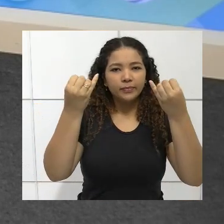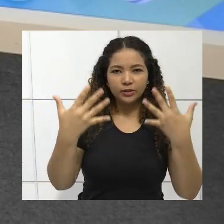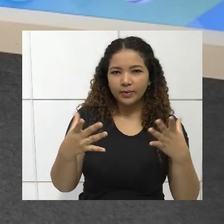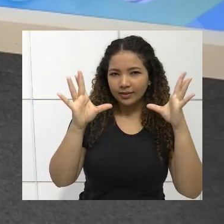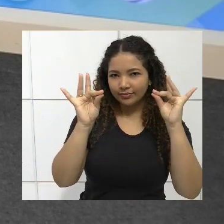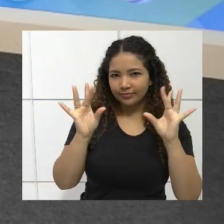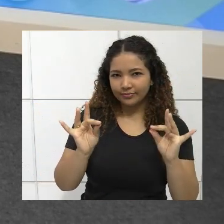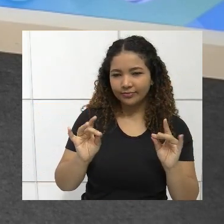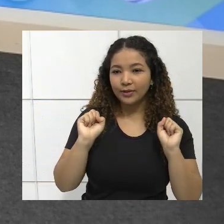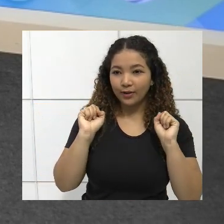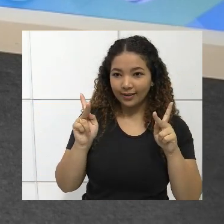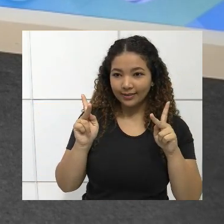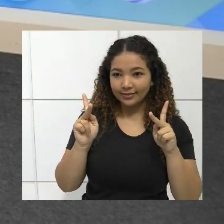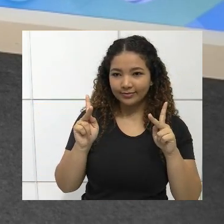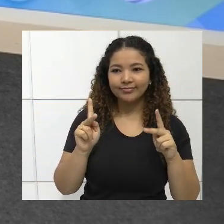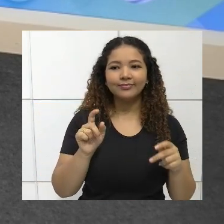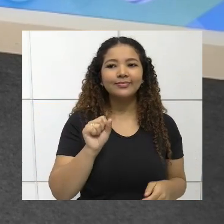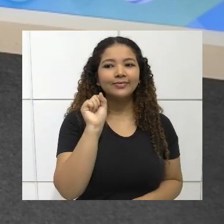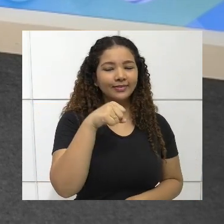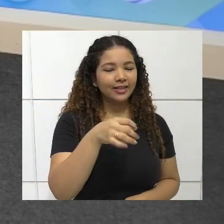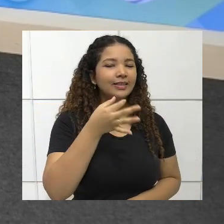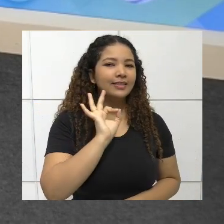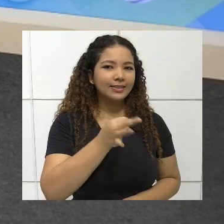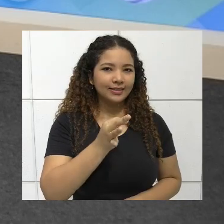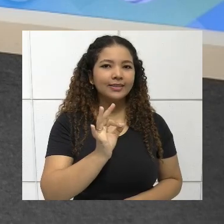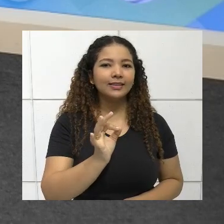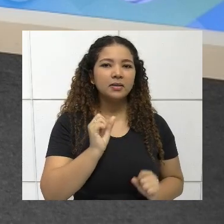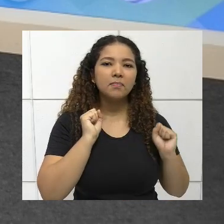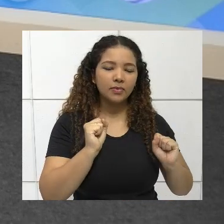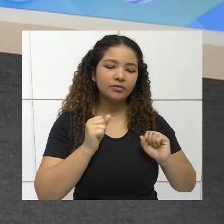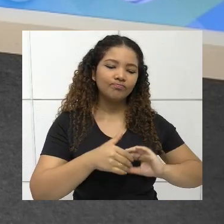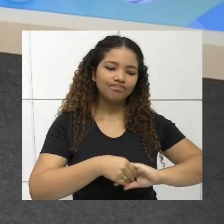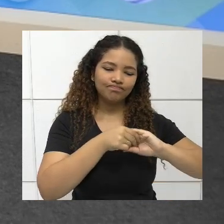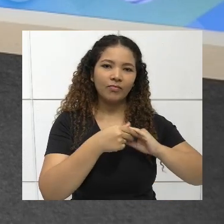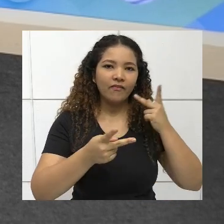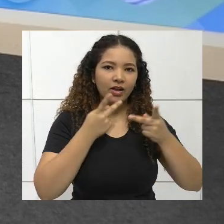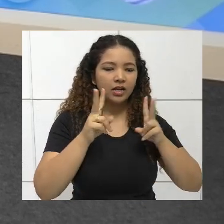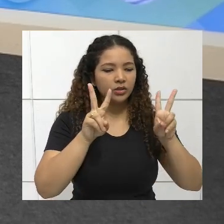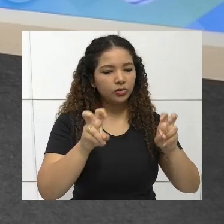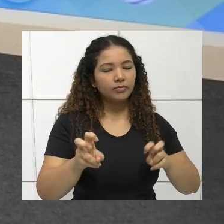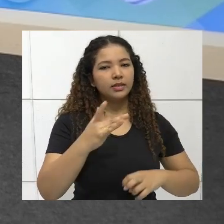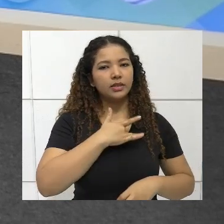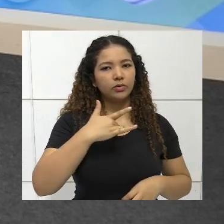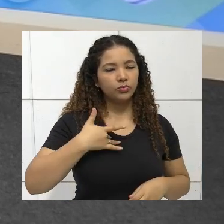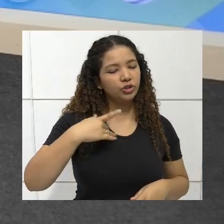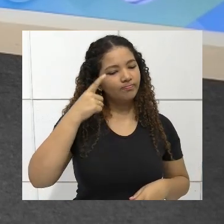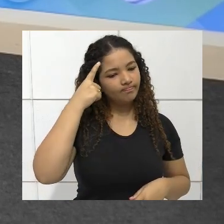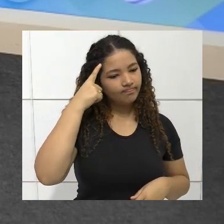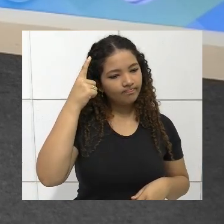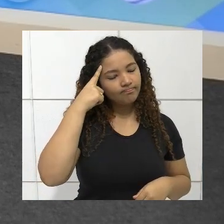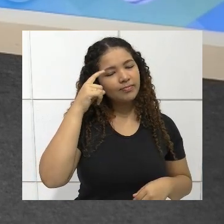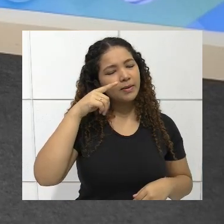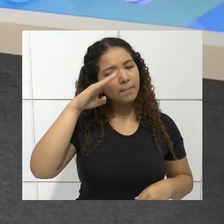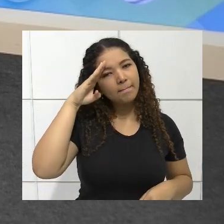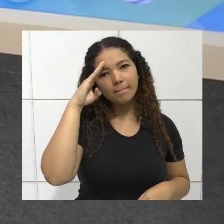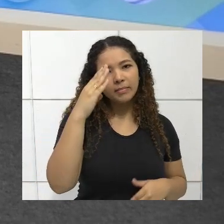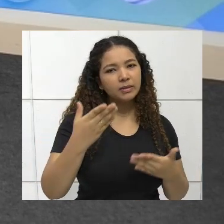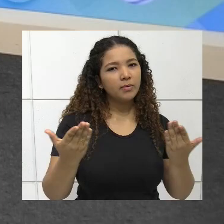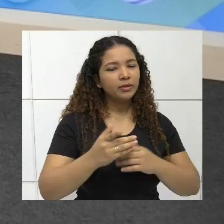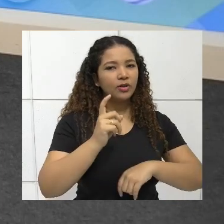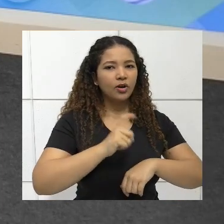passo. Passo a passo, pode ser? Com certeza, contem comigo. Falar de saúde mental é essencial, principalmente nesse período,